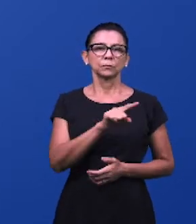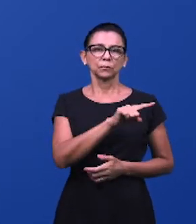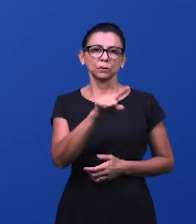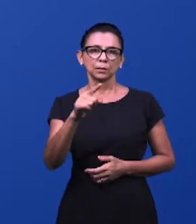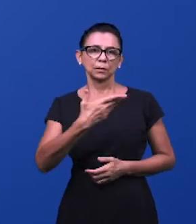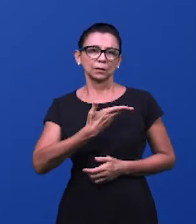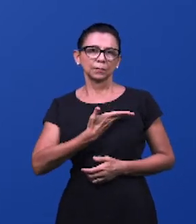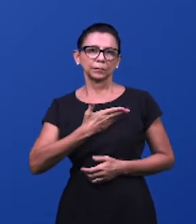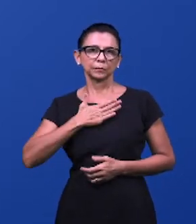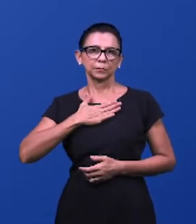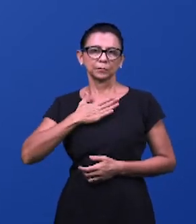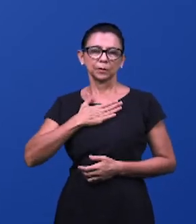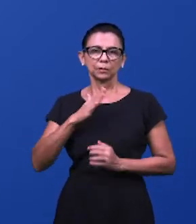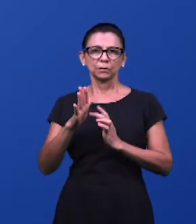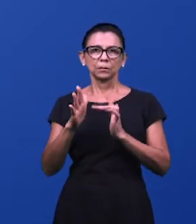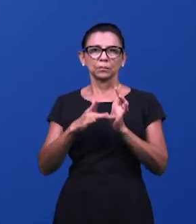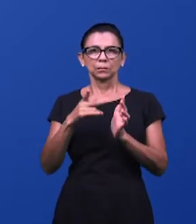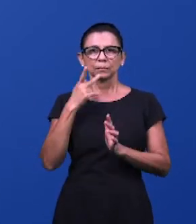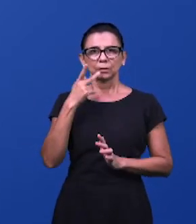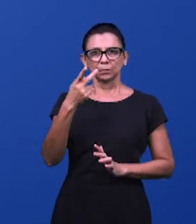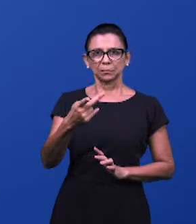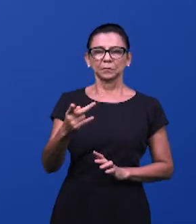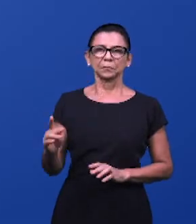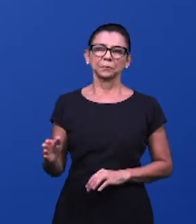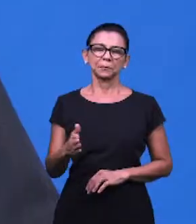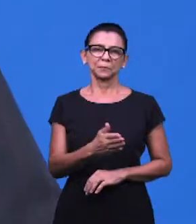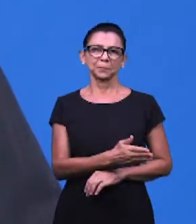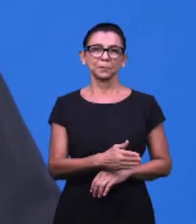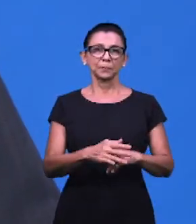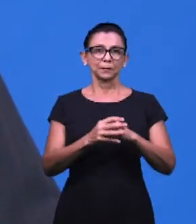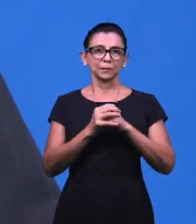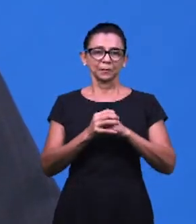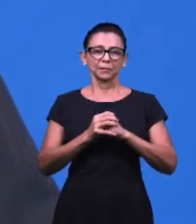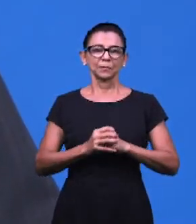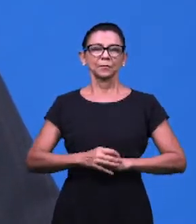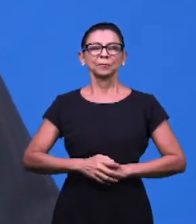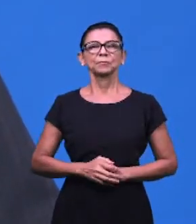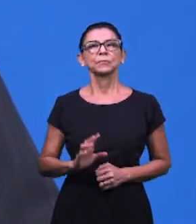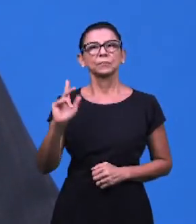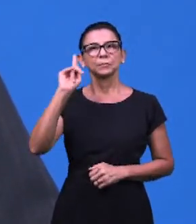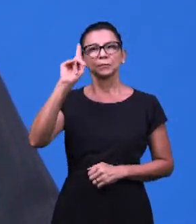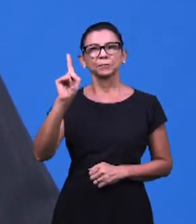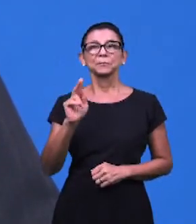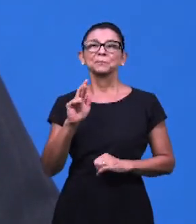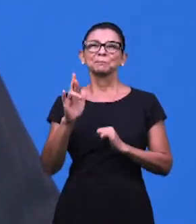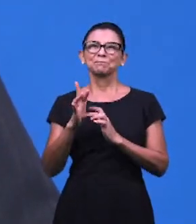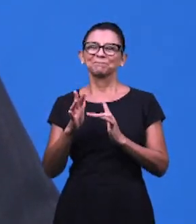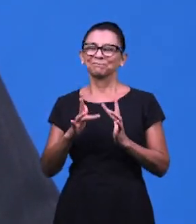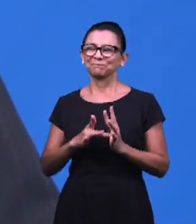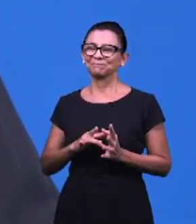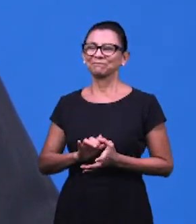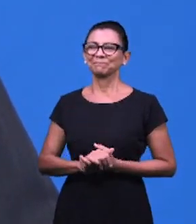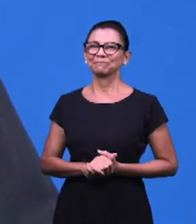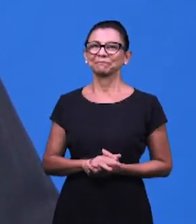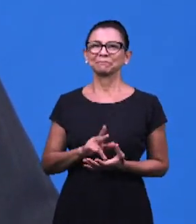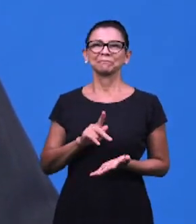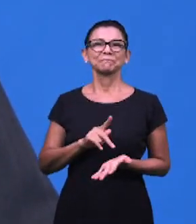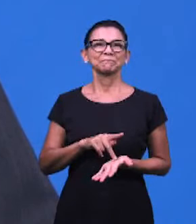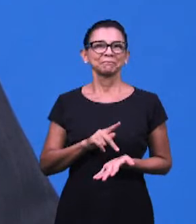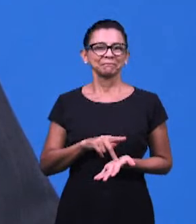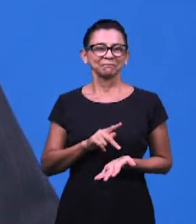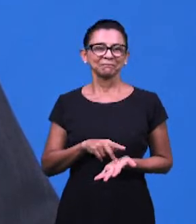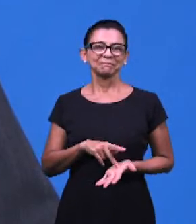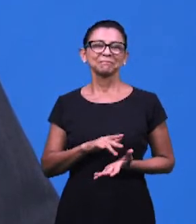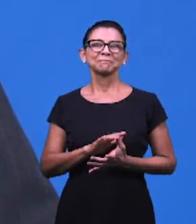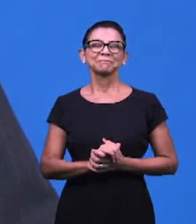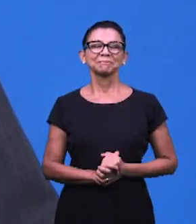como amigos. Amém? A paz do Senhor. Amém, pastor Eduardo, a paz do Senhor, que maravilha, né? Realmente esse é